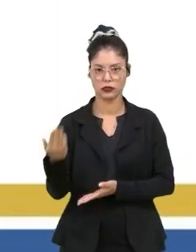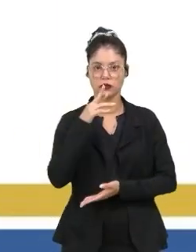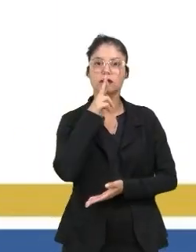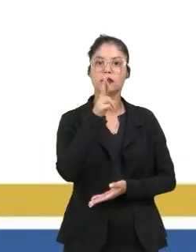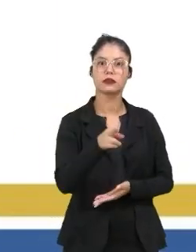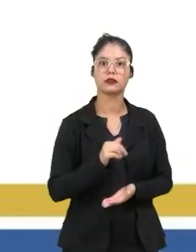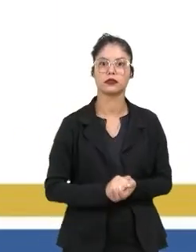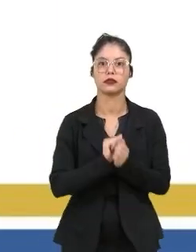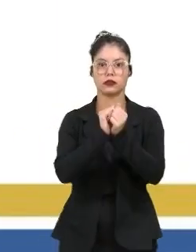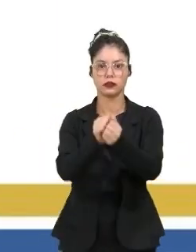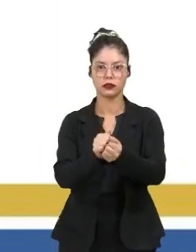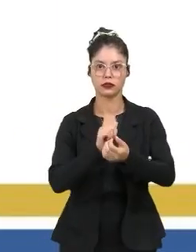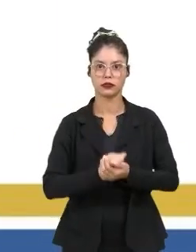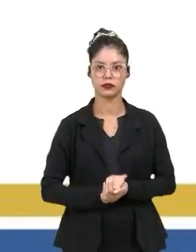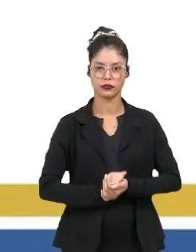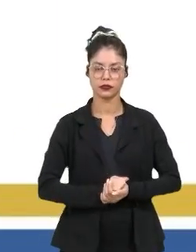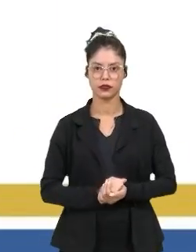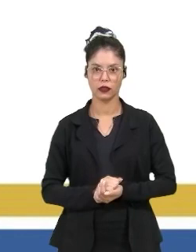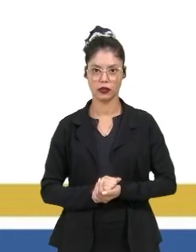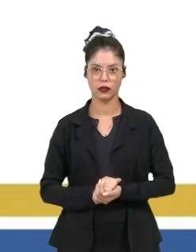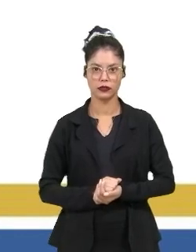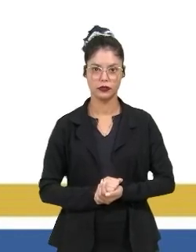resolver juntos.